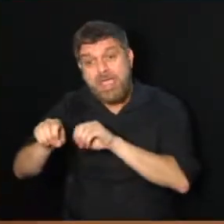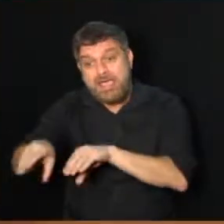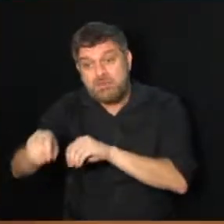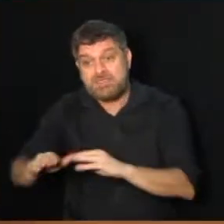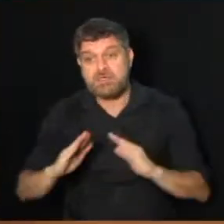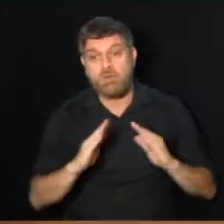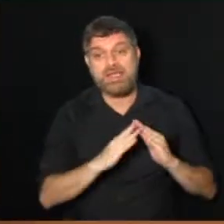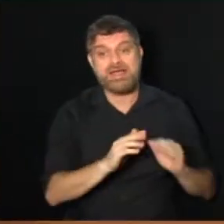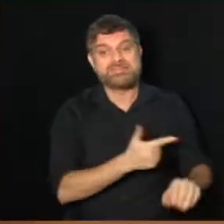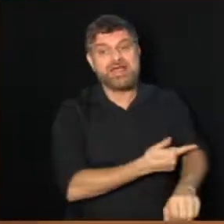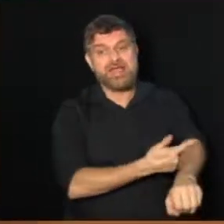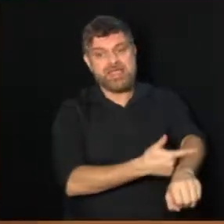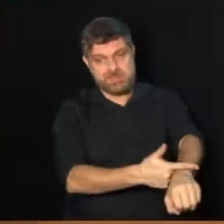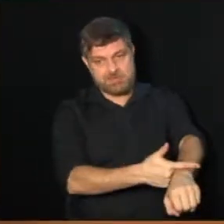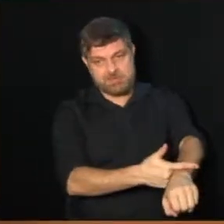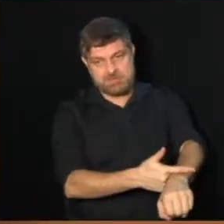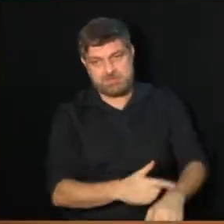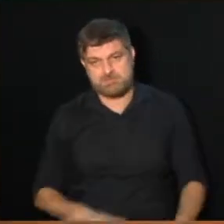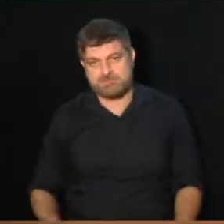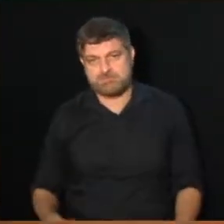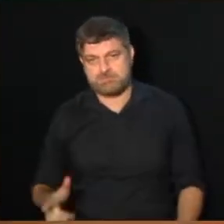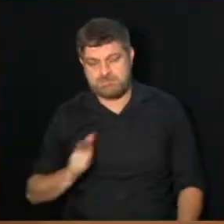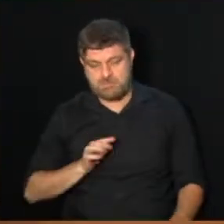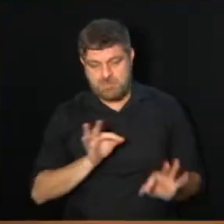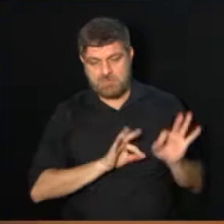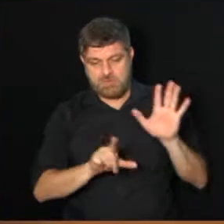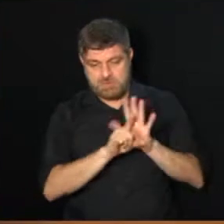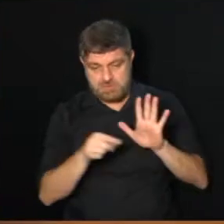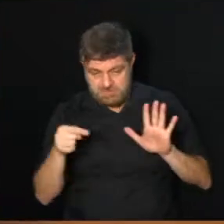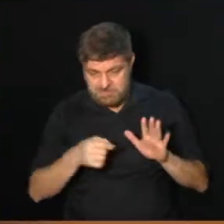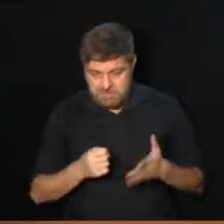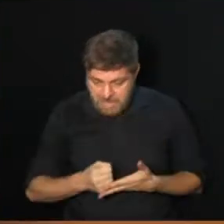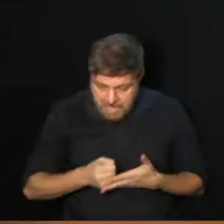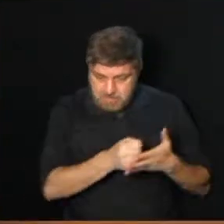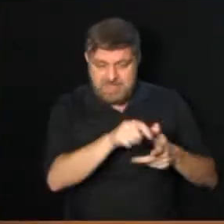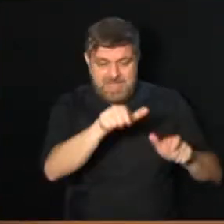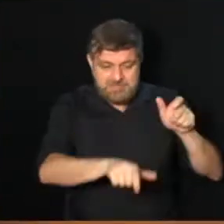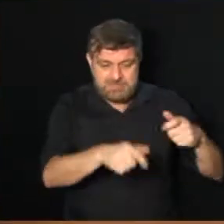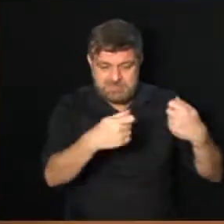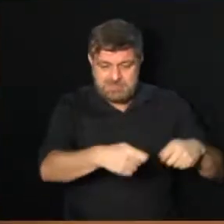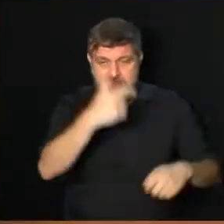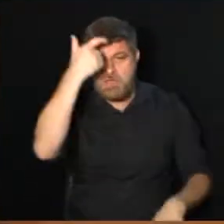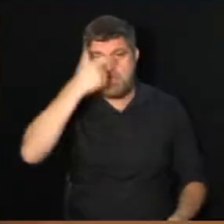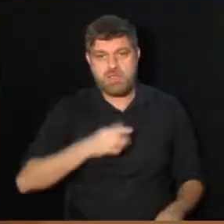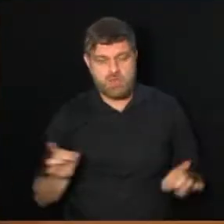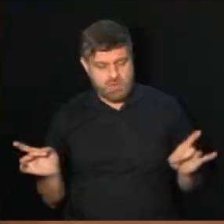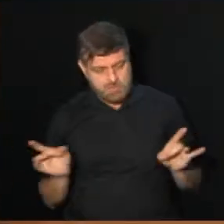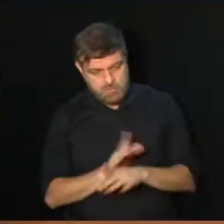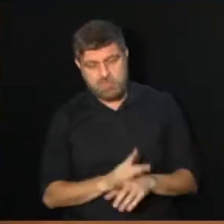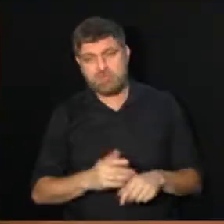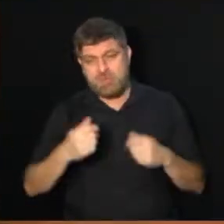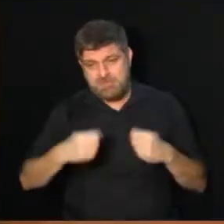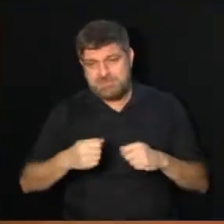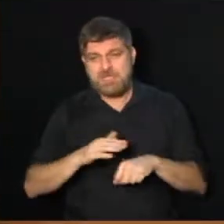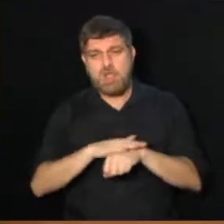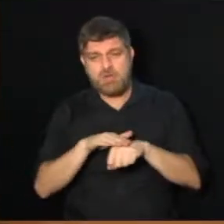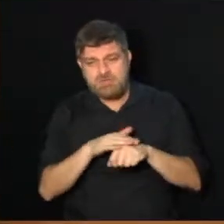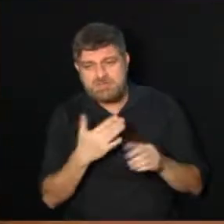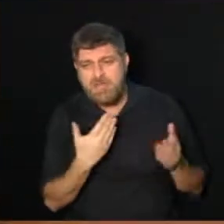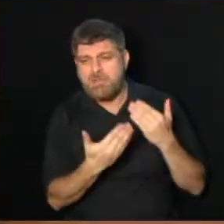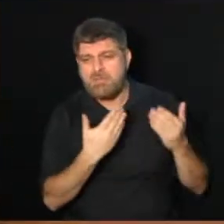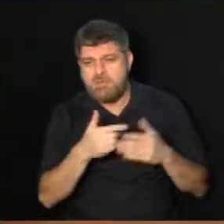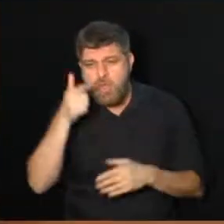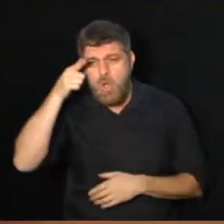ele vem de encontro para ajudar muito que as pessoas estão necessitando. Eu me coloco à disposição, se a gente precisar de conversar. Ontem